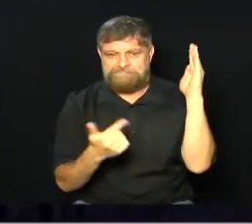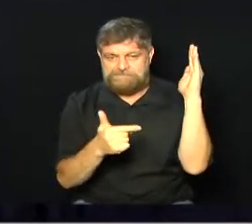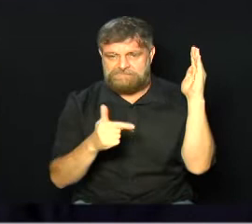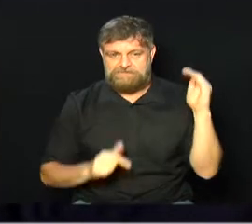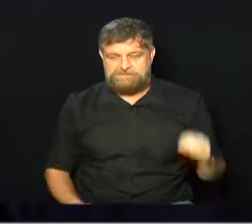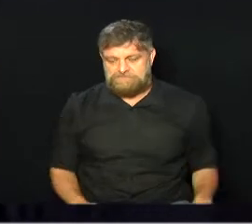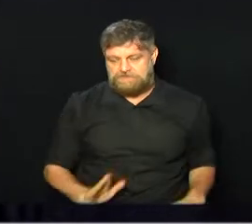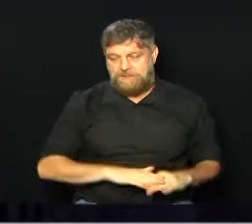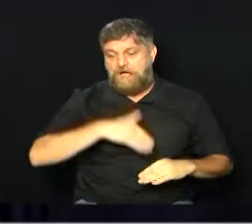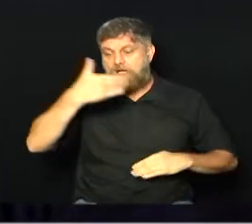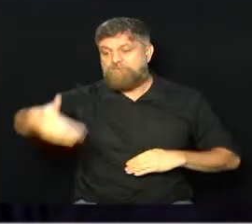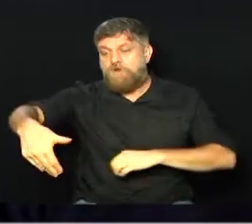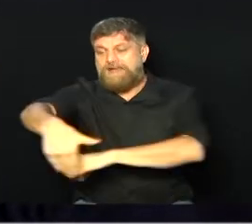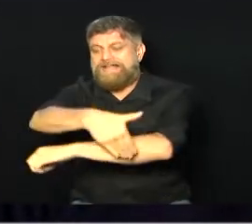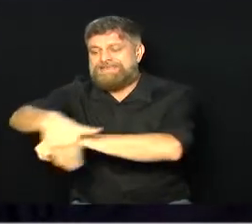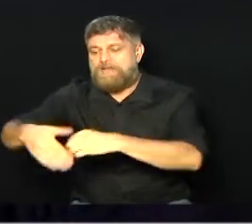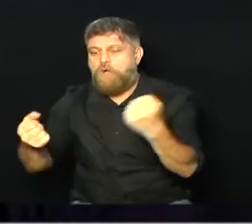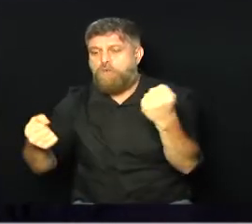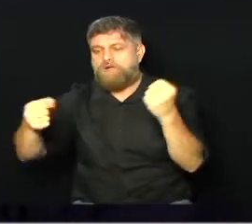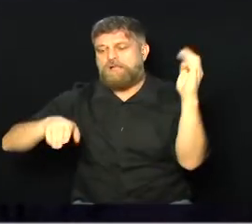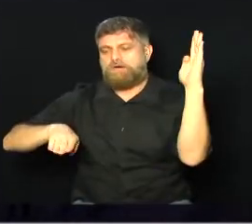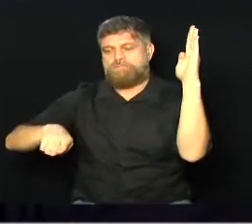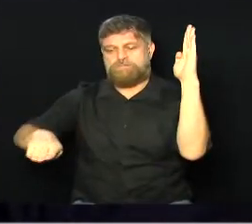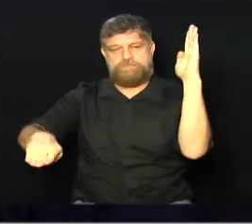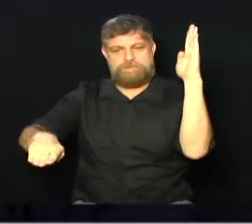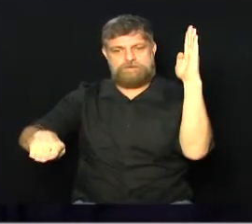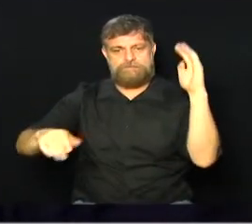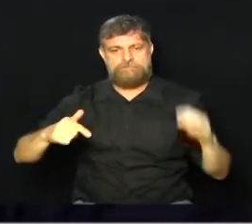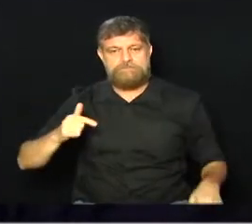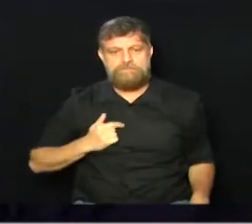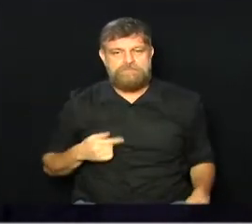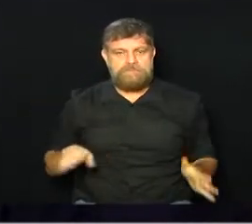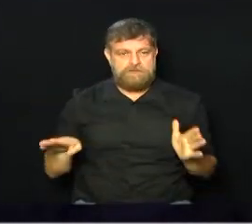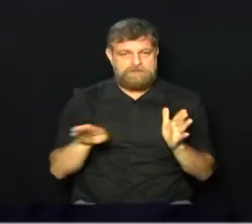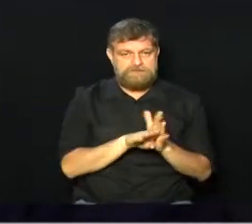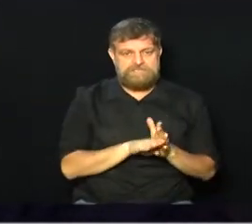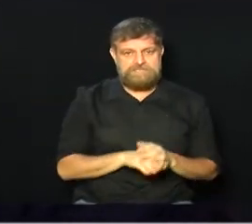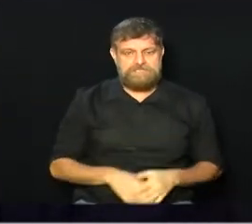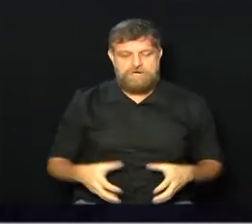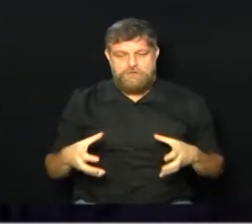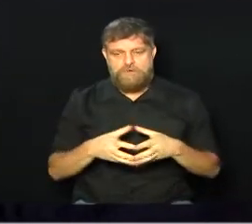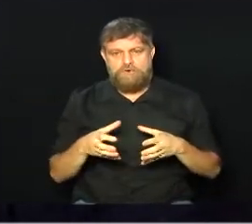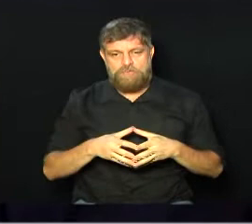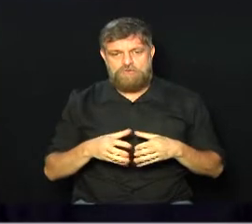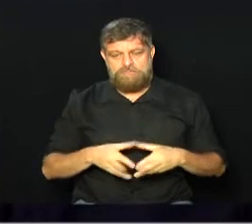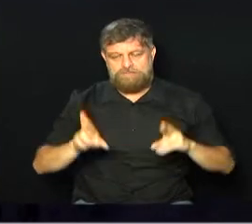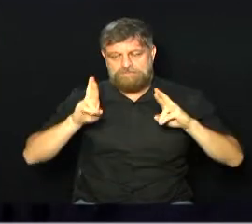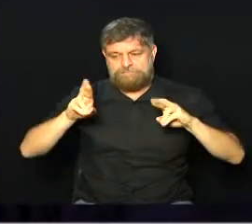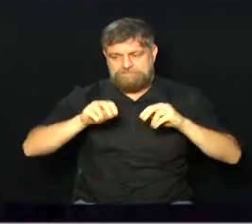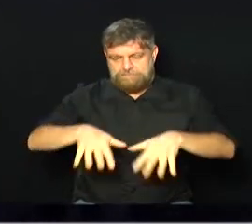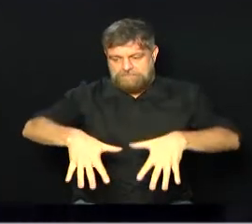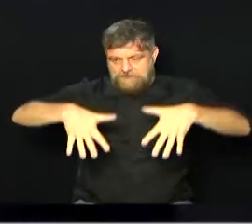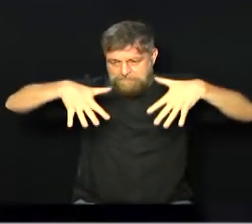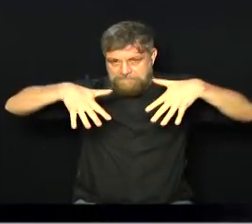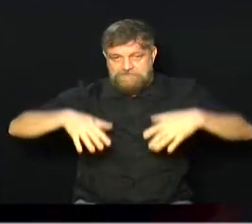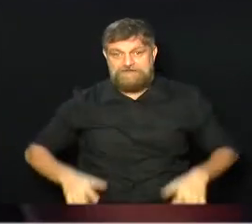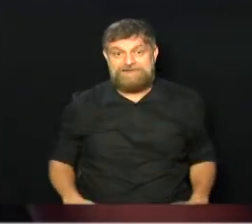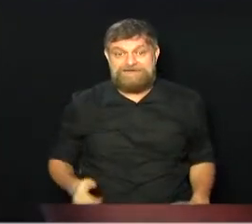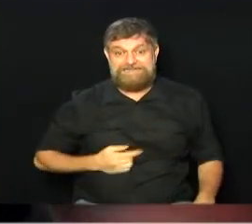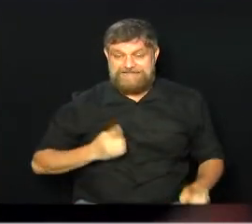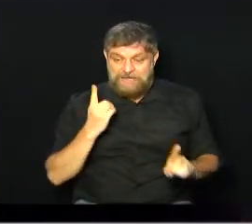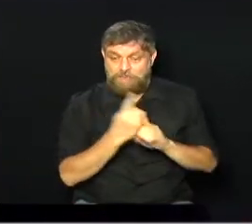na rua. E logo quando eu cheguei, a torcida do Estrela Vermelha descobriu aonde eu